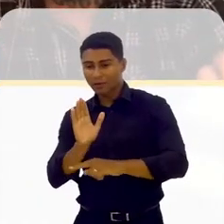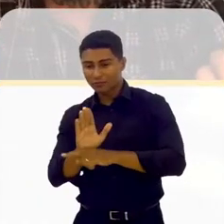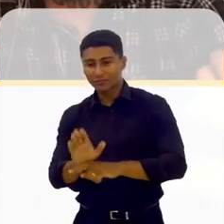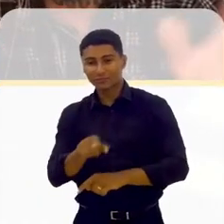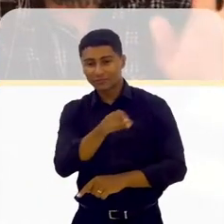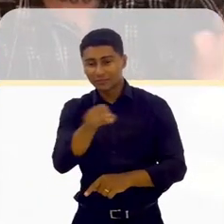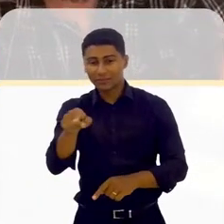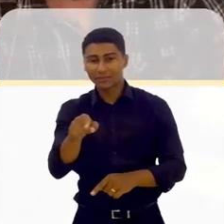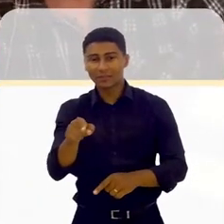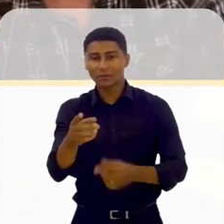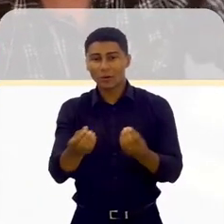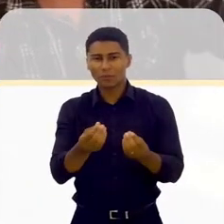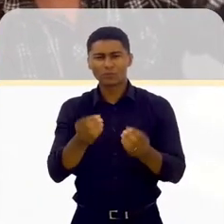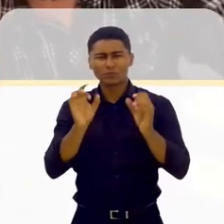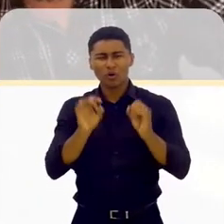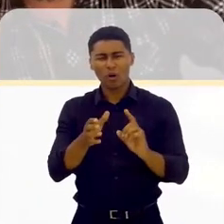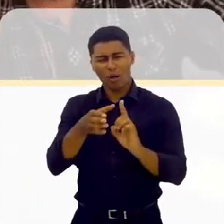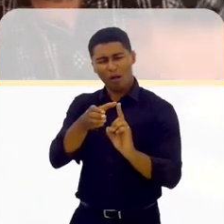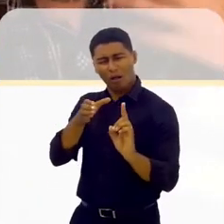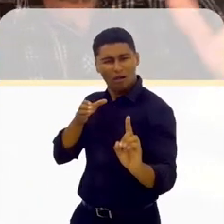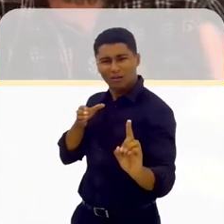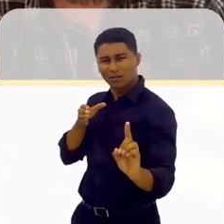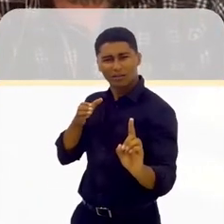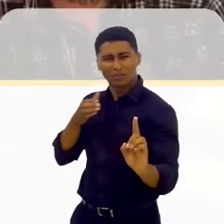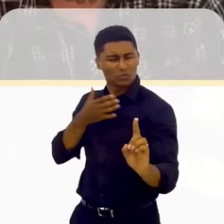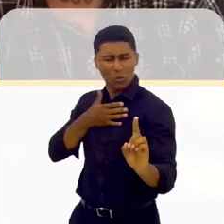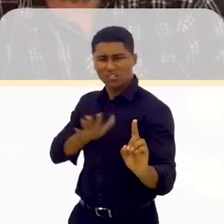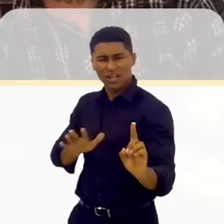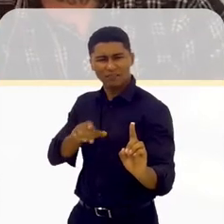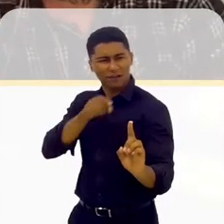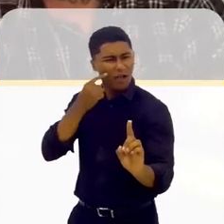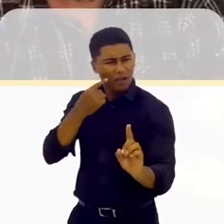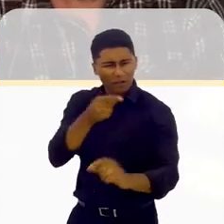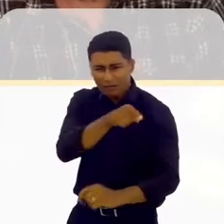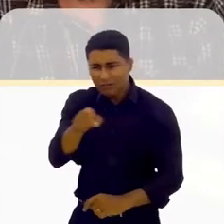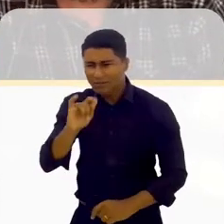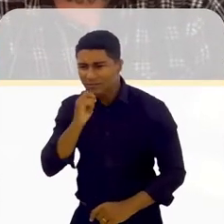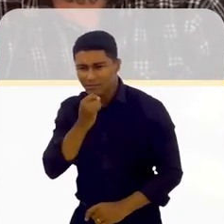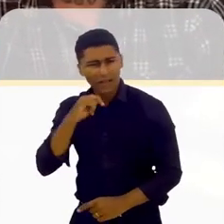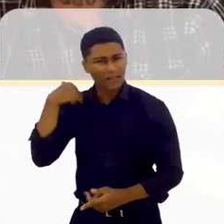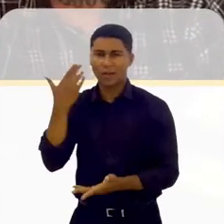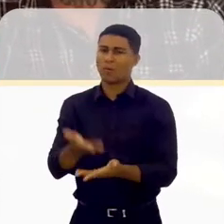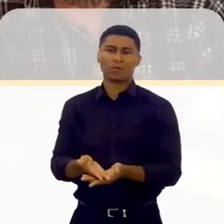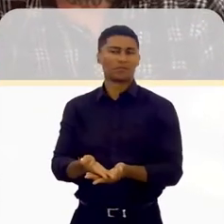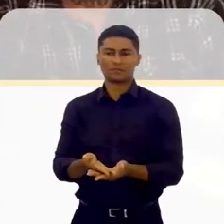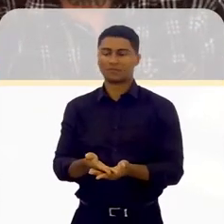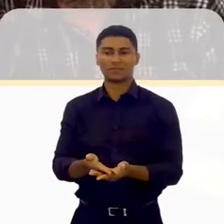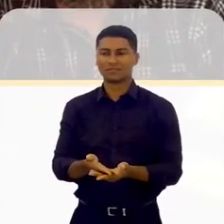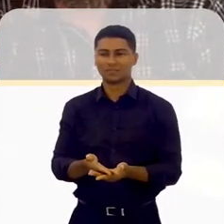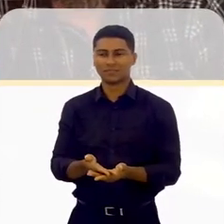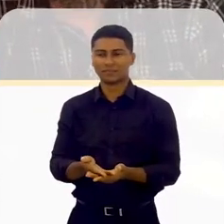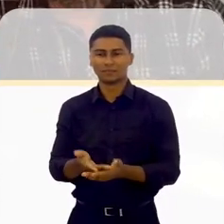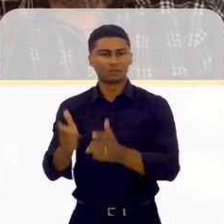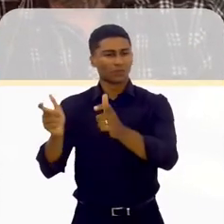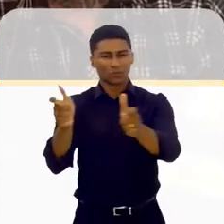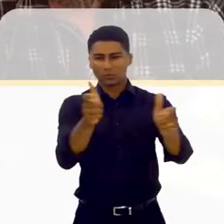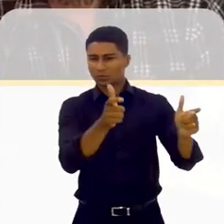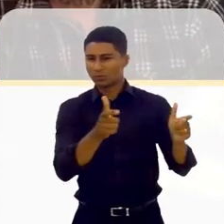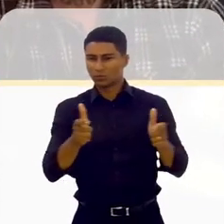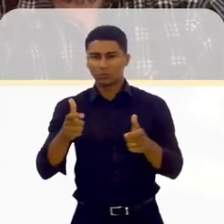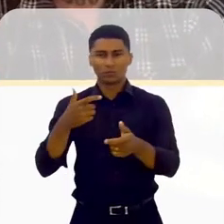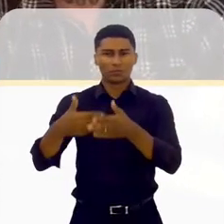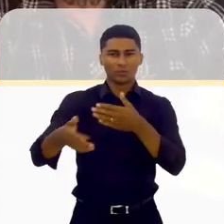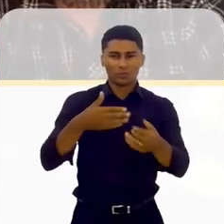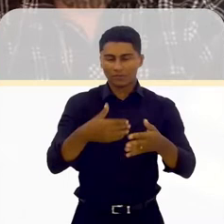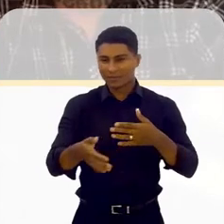alguma coisa para eles não ficarem lá no cantinho. A gente não gostava de ver ninguém triste. Nunca foi. A Até gente nunca hoje, né? gostou. Até Nunca hoje, gostou. independente do lugar, a cara,